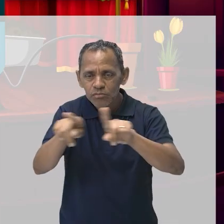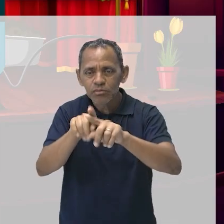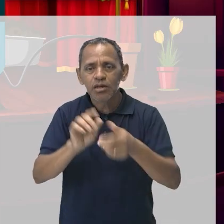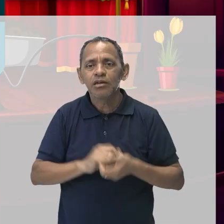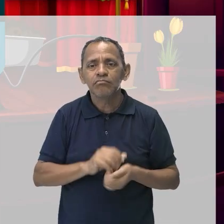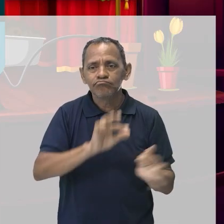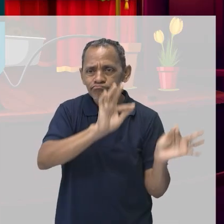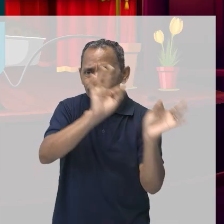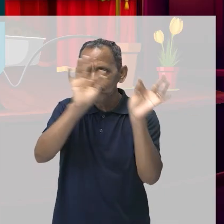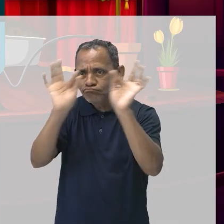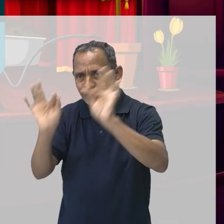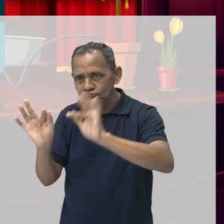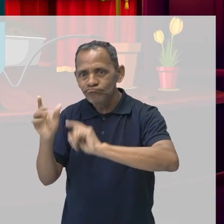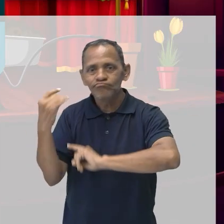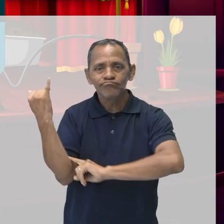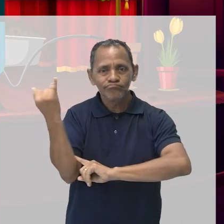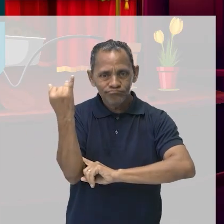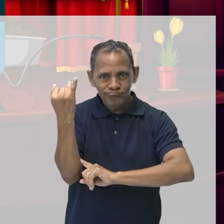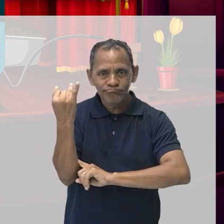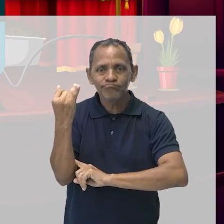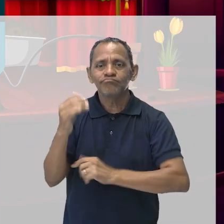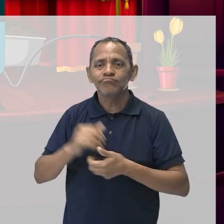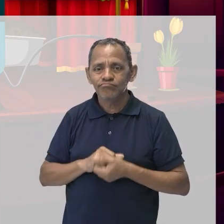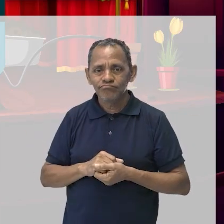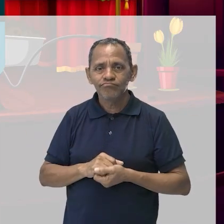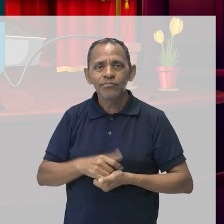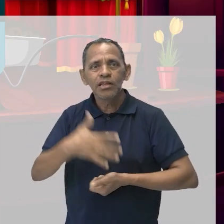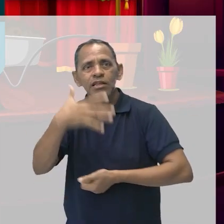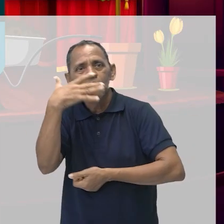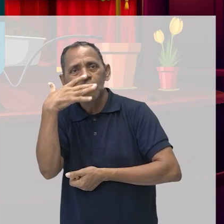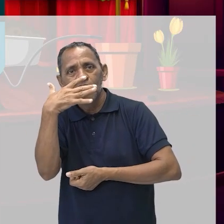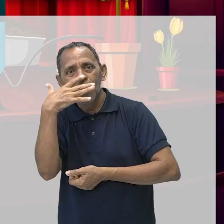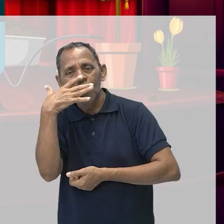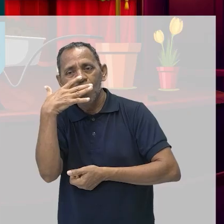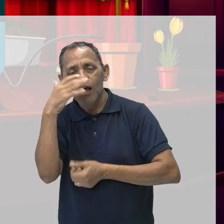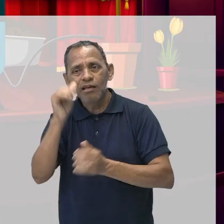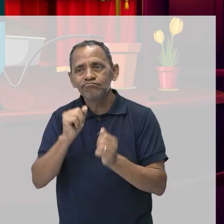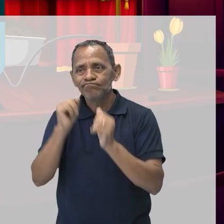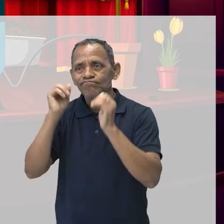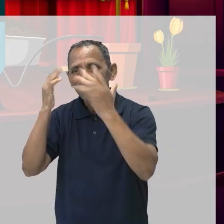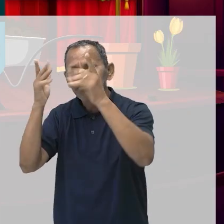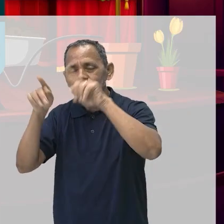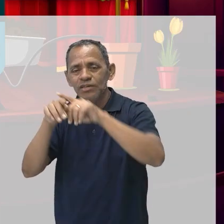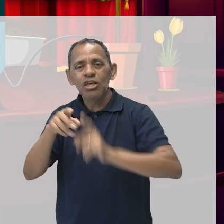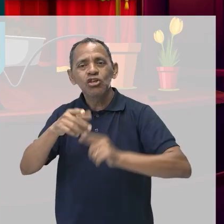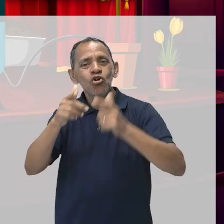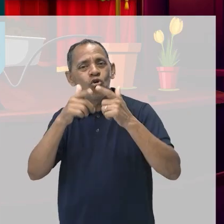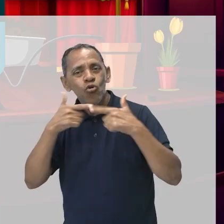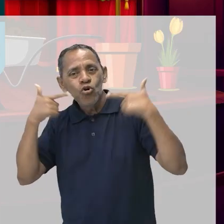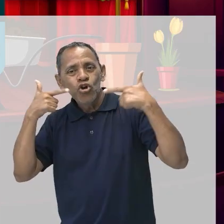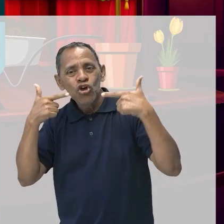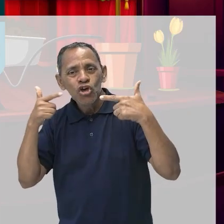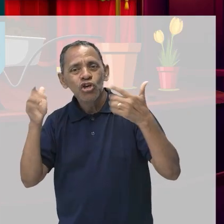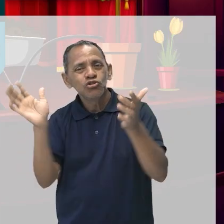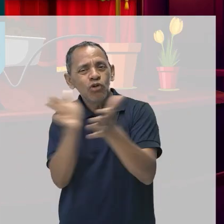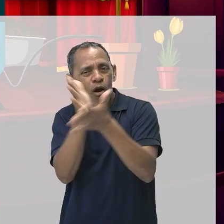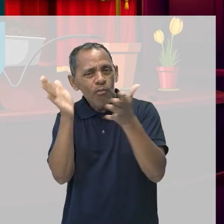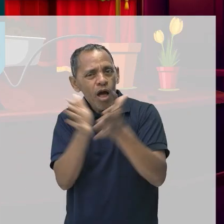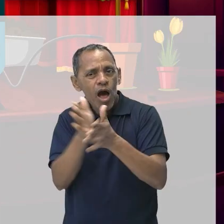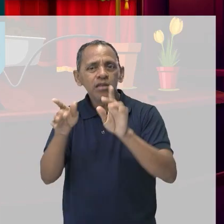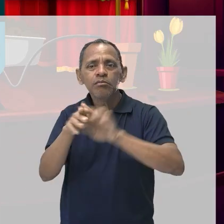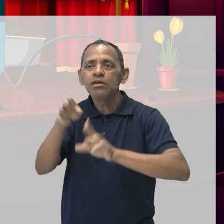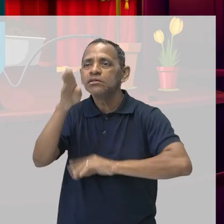Ele contempla, né, completa o espetáculo. Sua reação, seu riso, aplauso ou silêncio